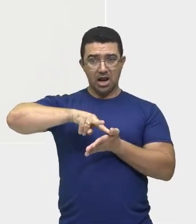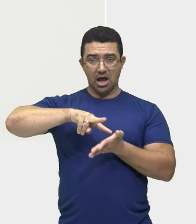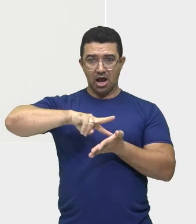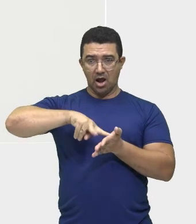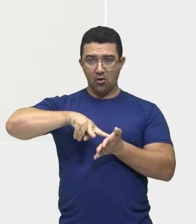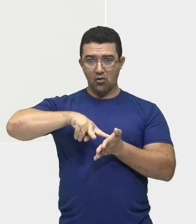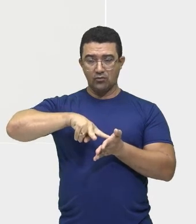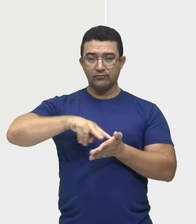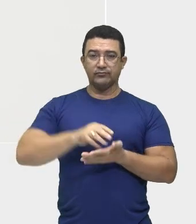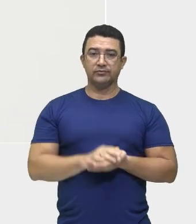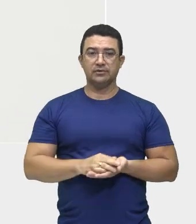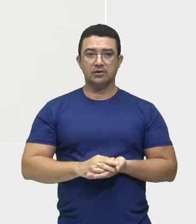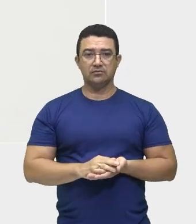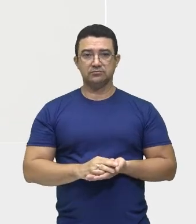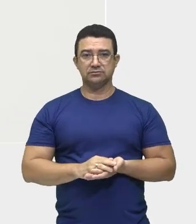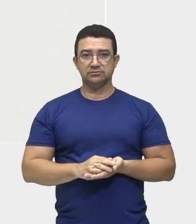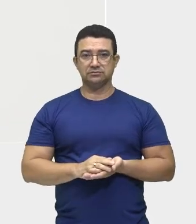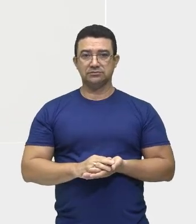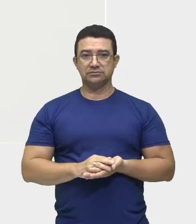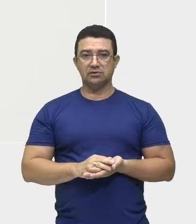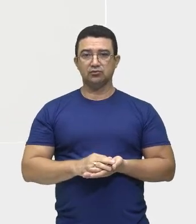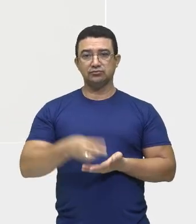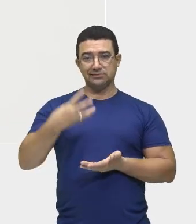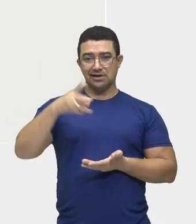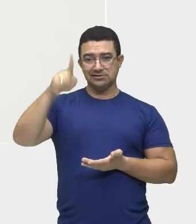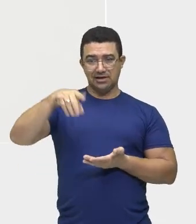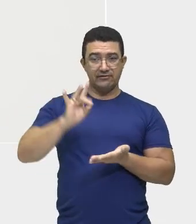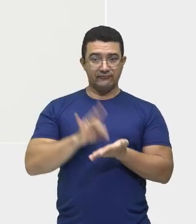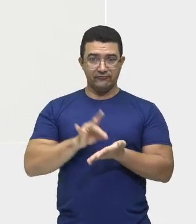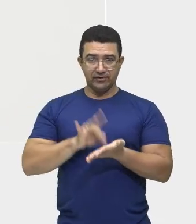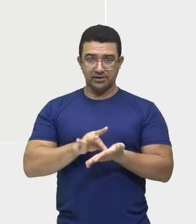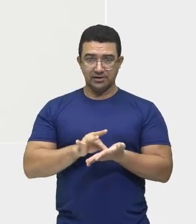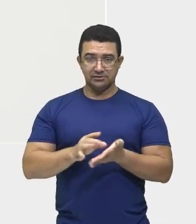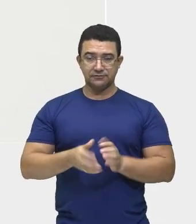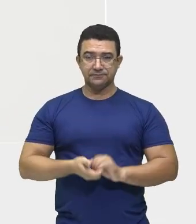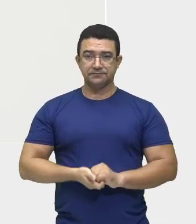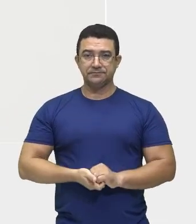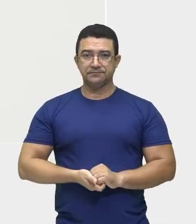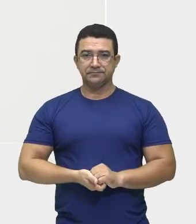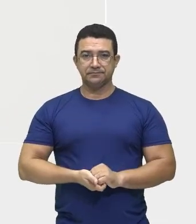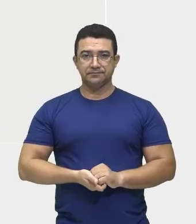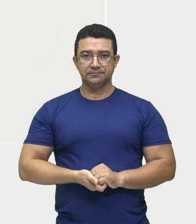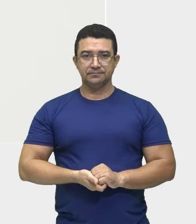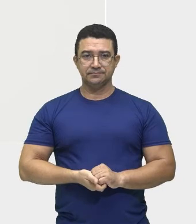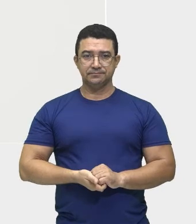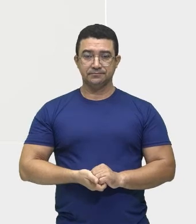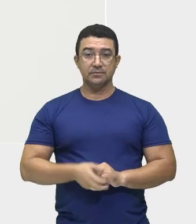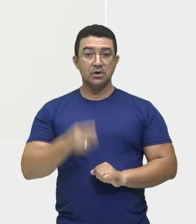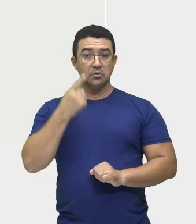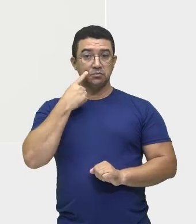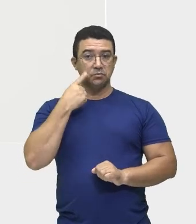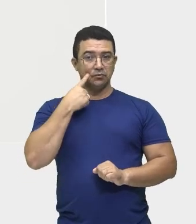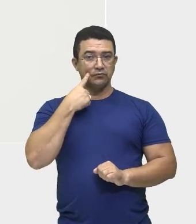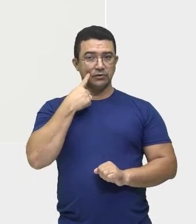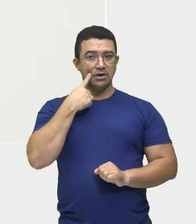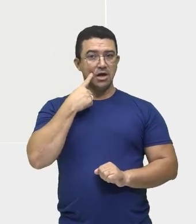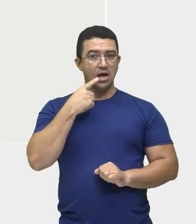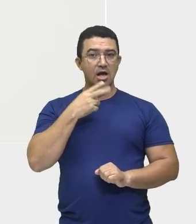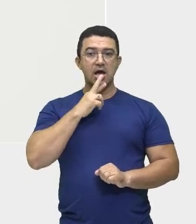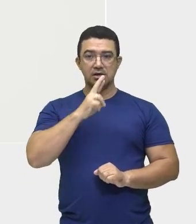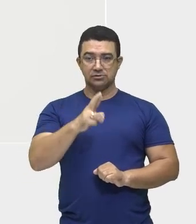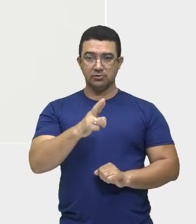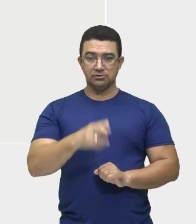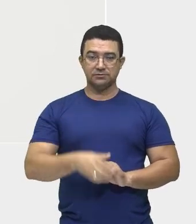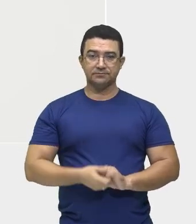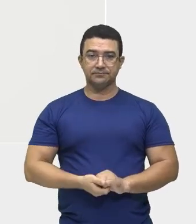1 é verdade, tá? Bom, vamos ver então o comentário. Vamos